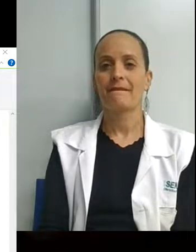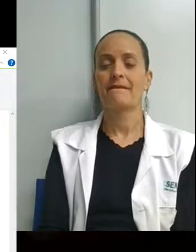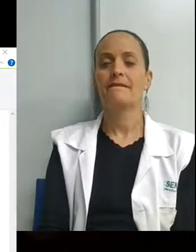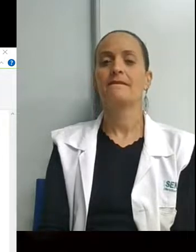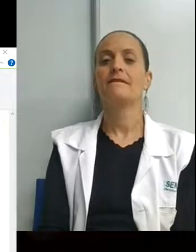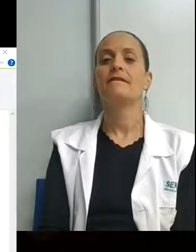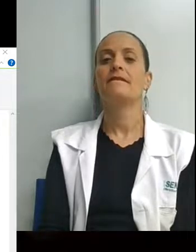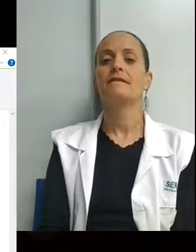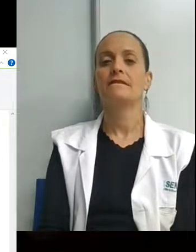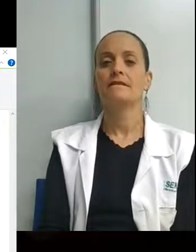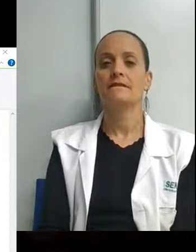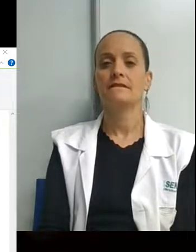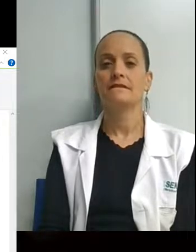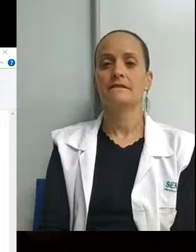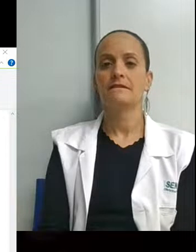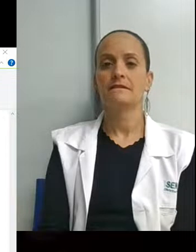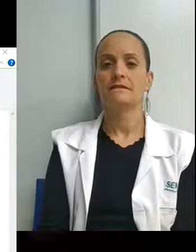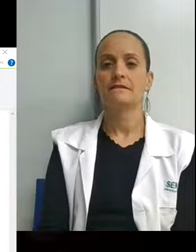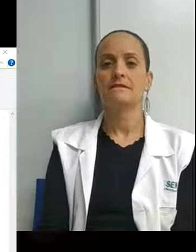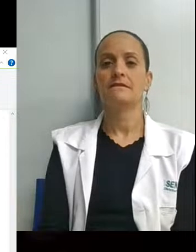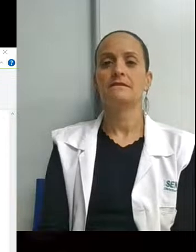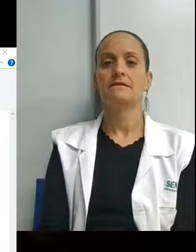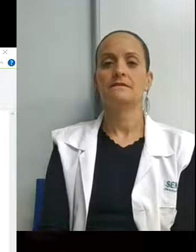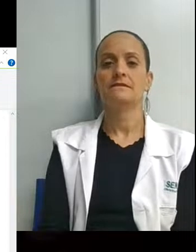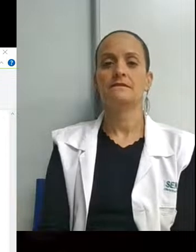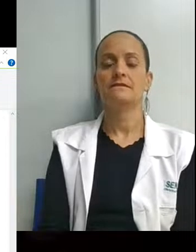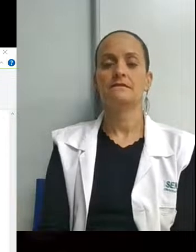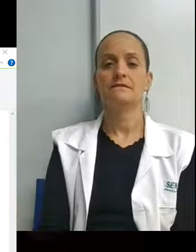48.400 dividido por 20.000.